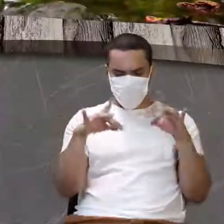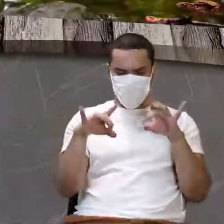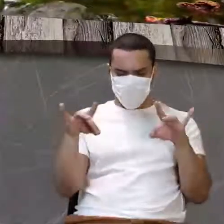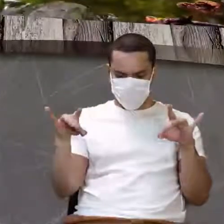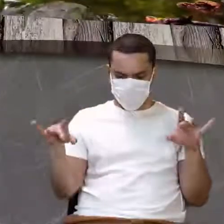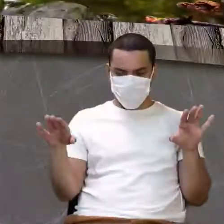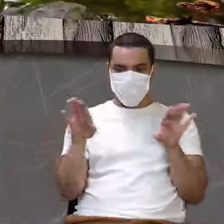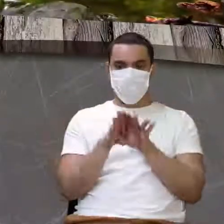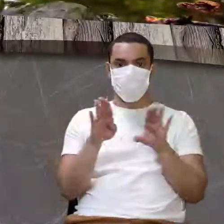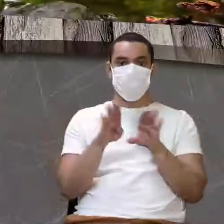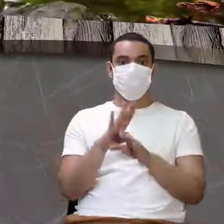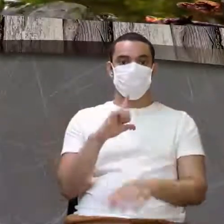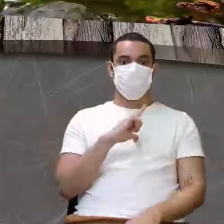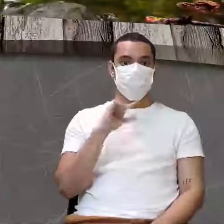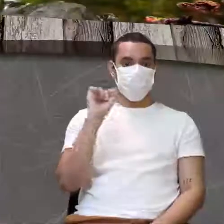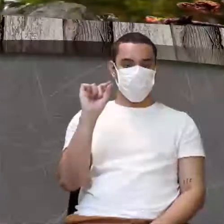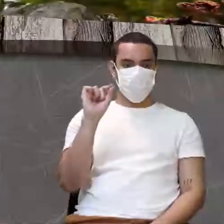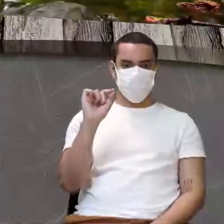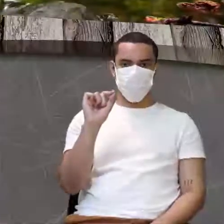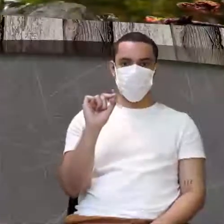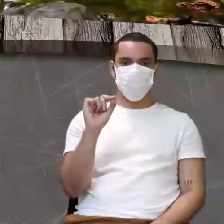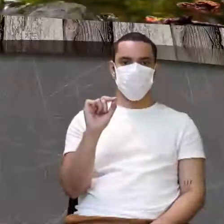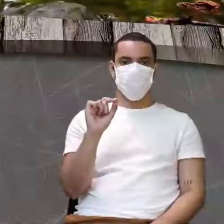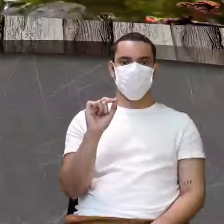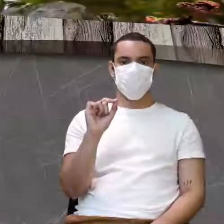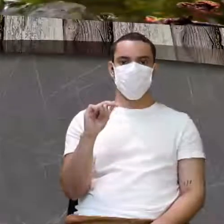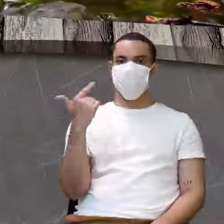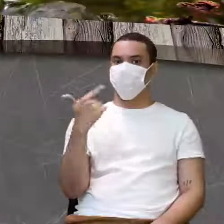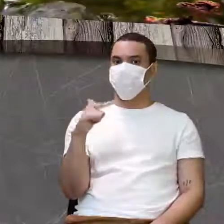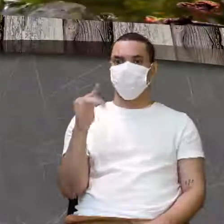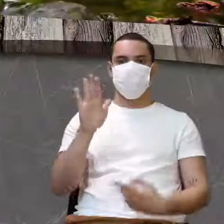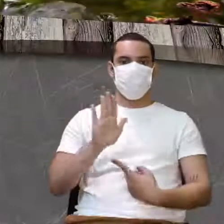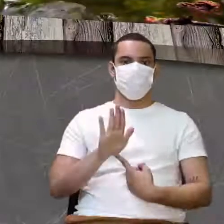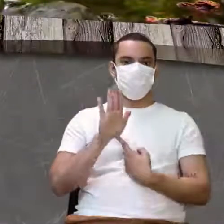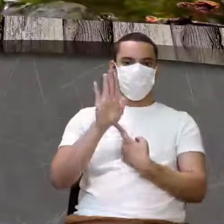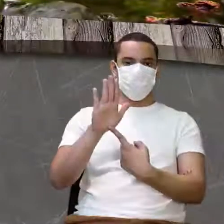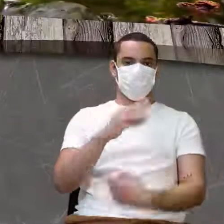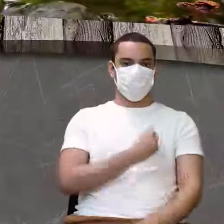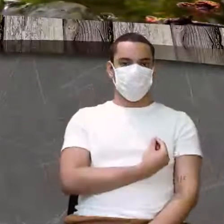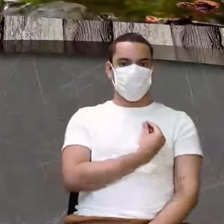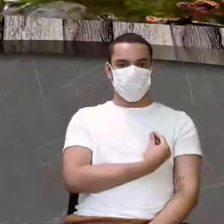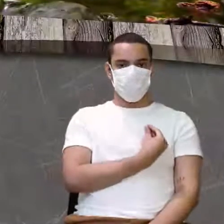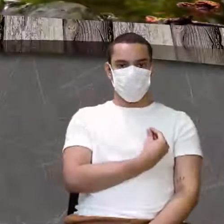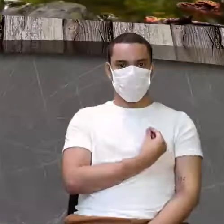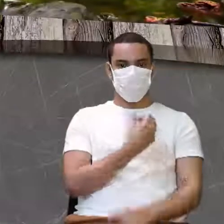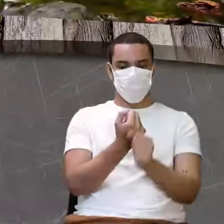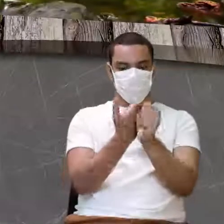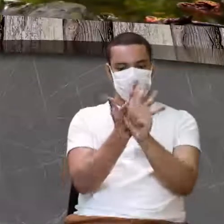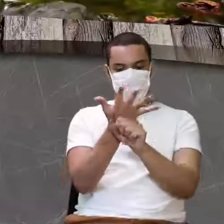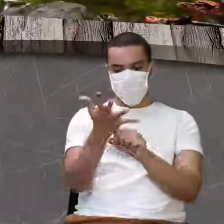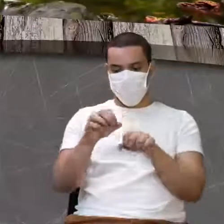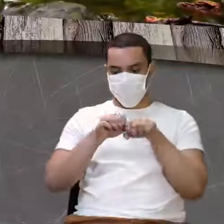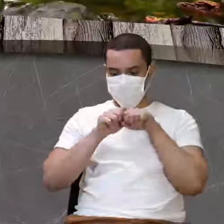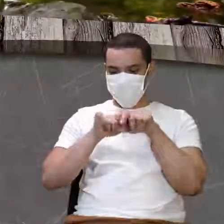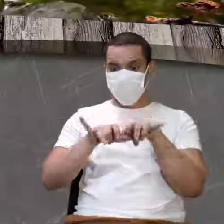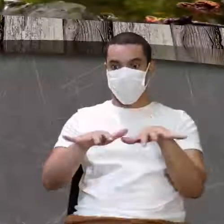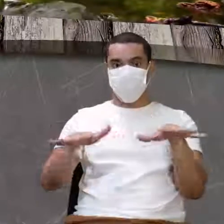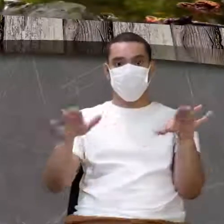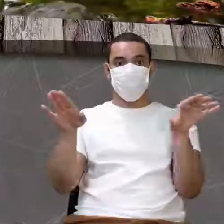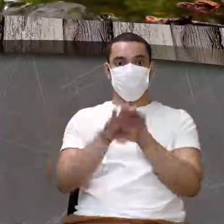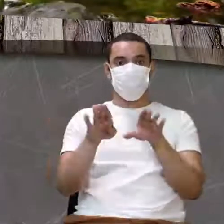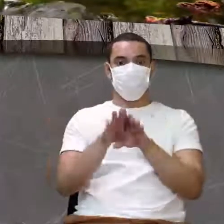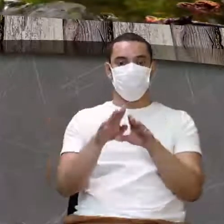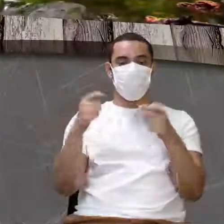hepáticas. E aí você tem, como elas não apresentam vasos condutores,